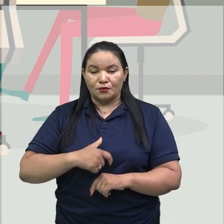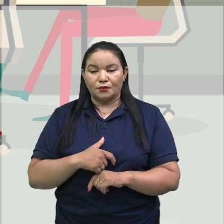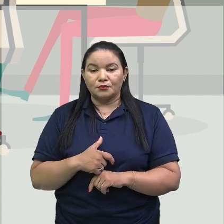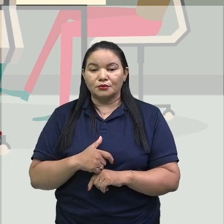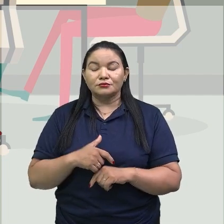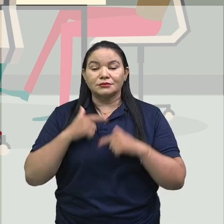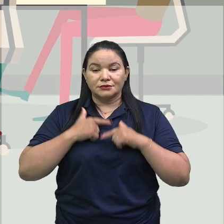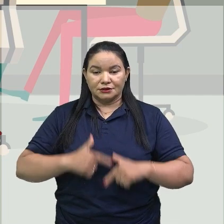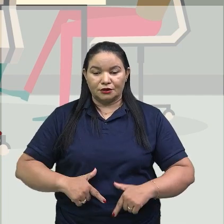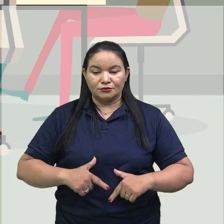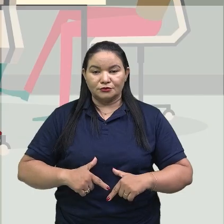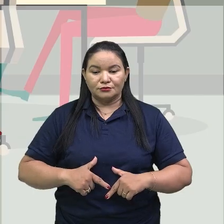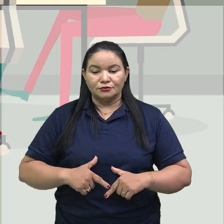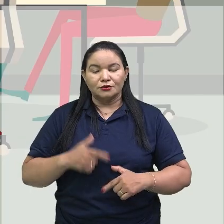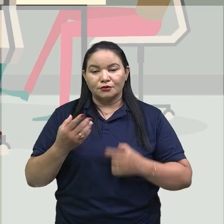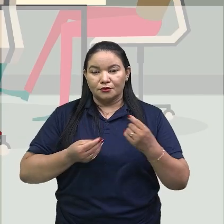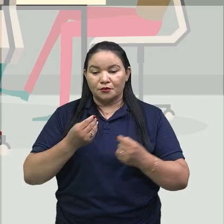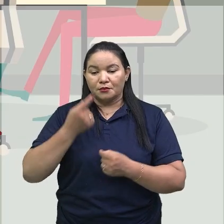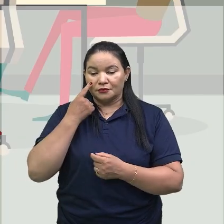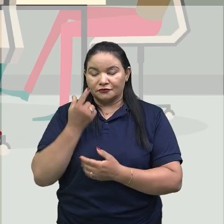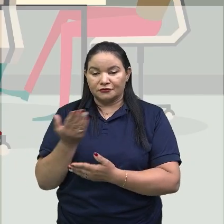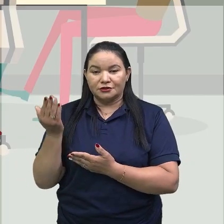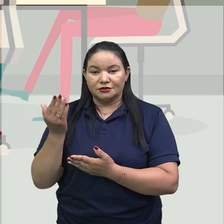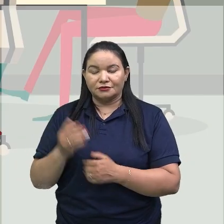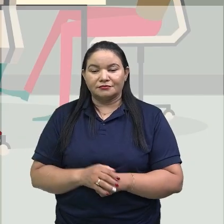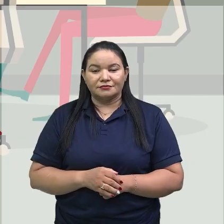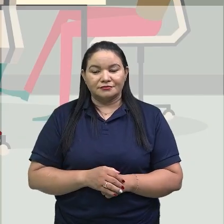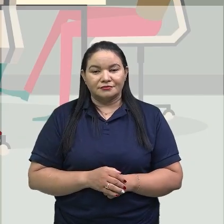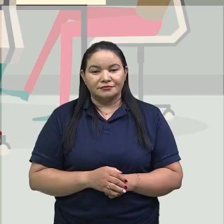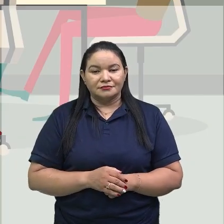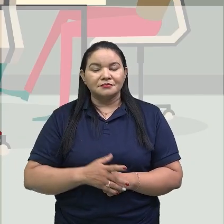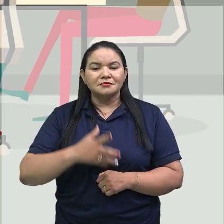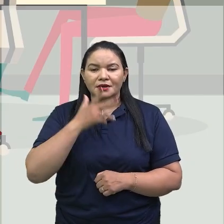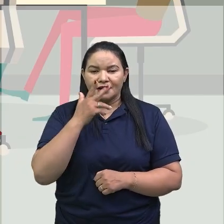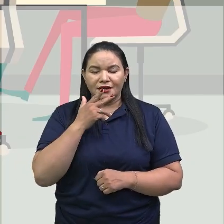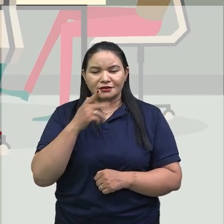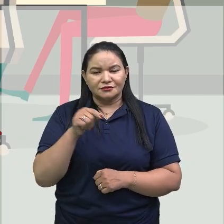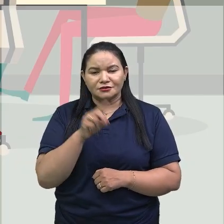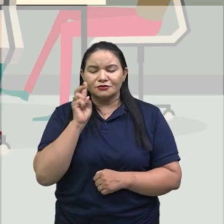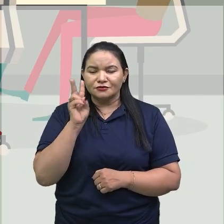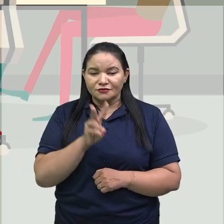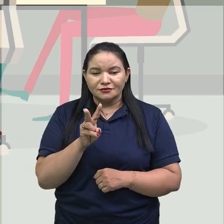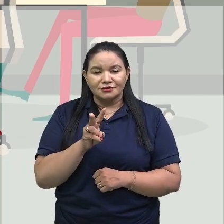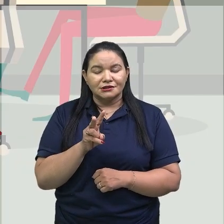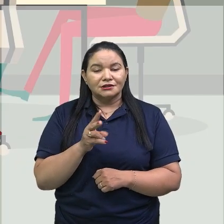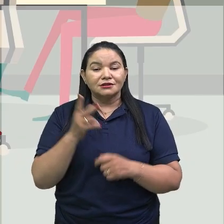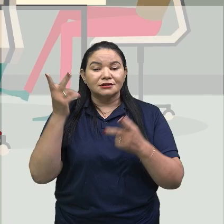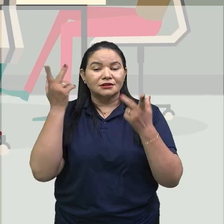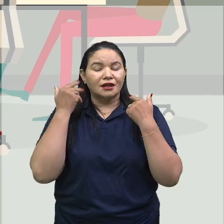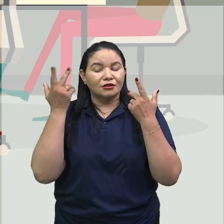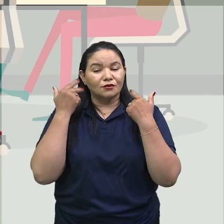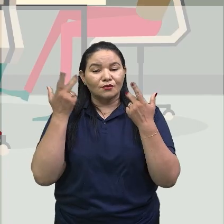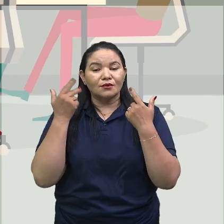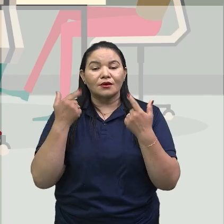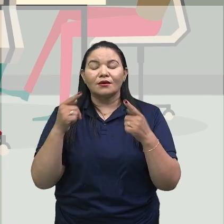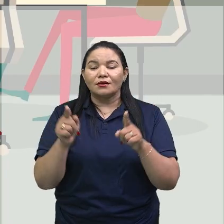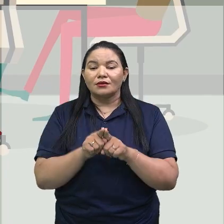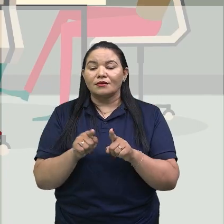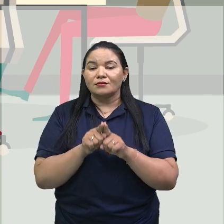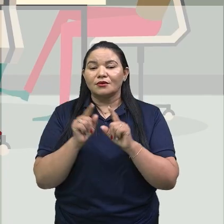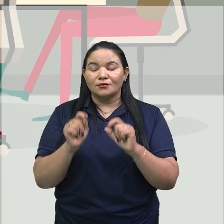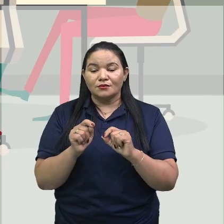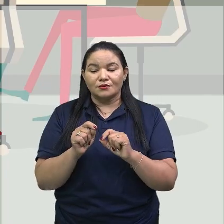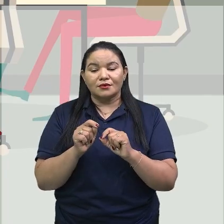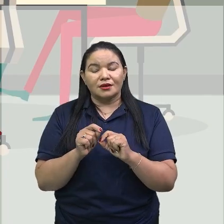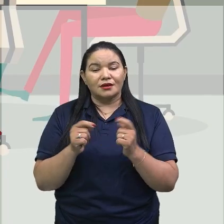neutra. Como o próprio nome já diz, passa uma ideia de neutralidade, que você só está assimilando as informações sem qualquer tipo de